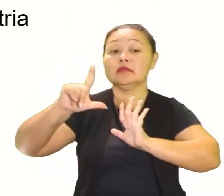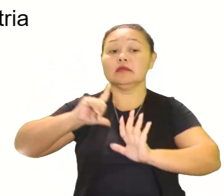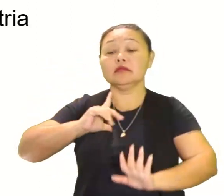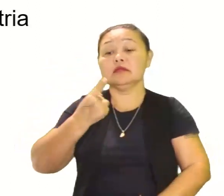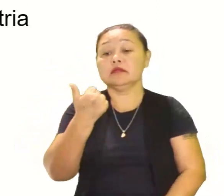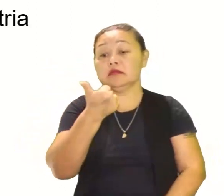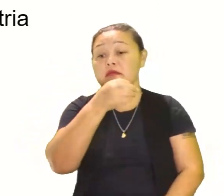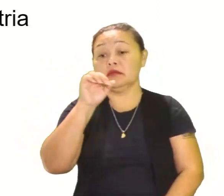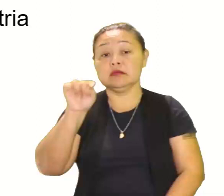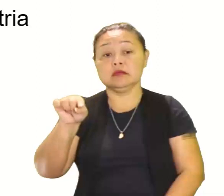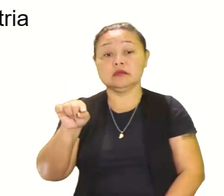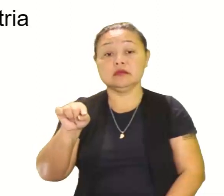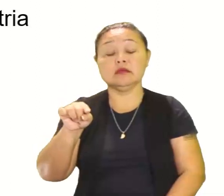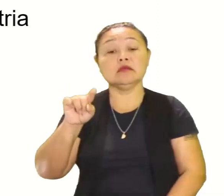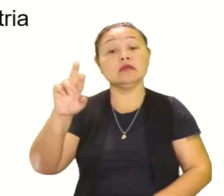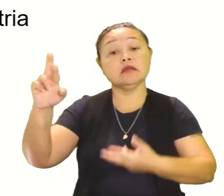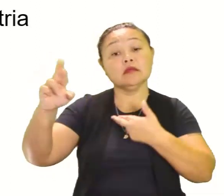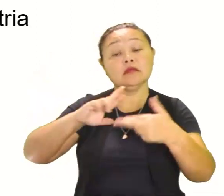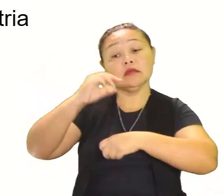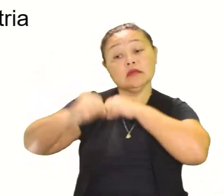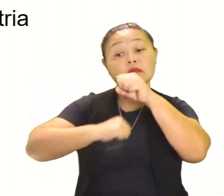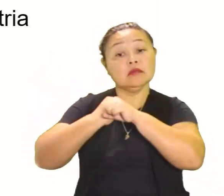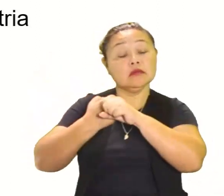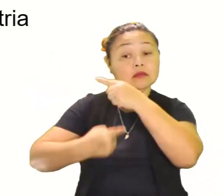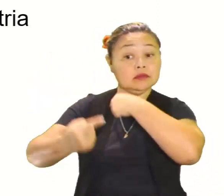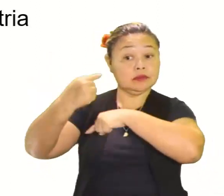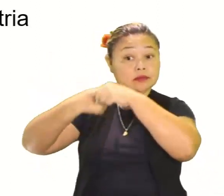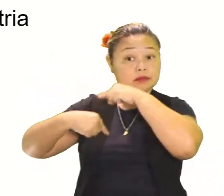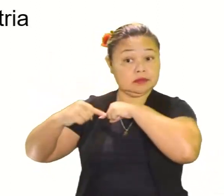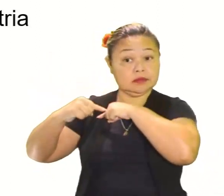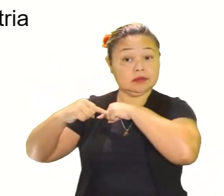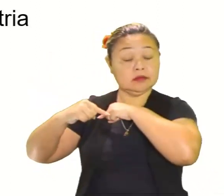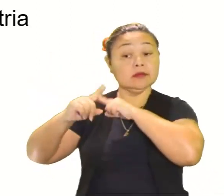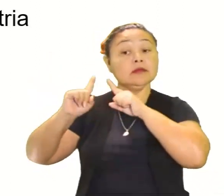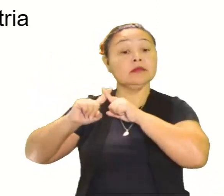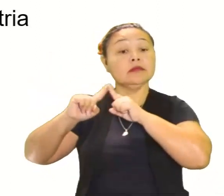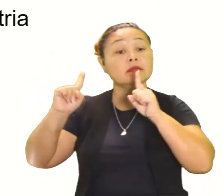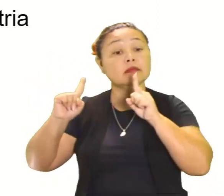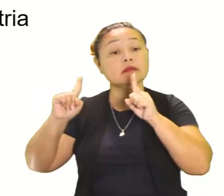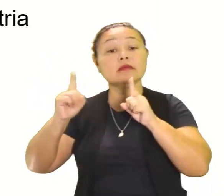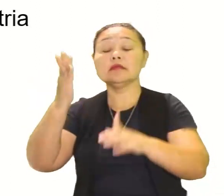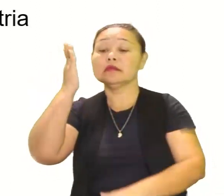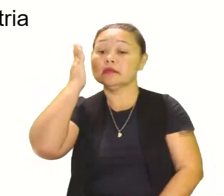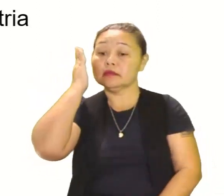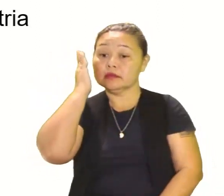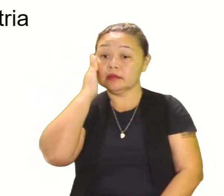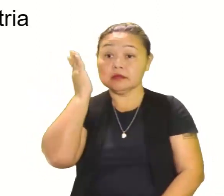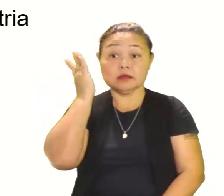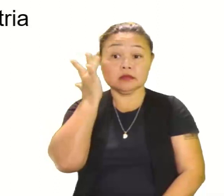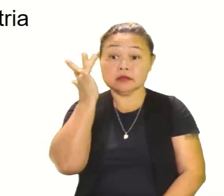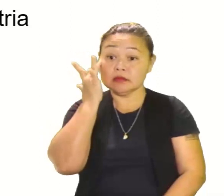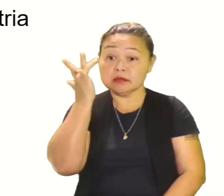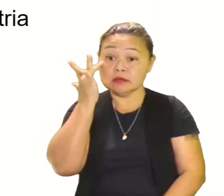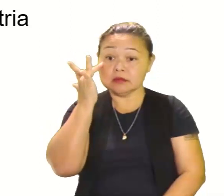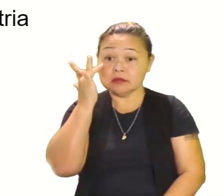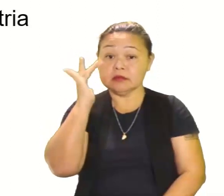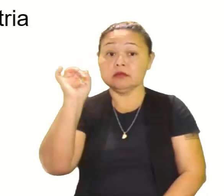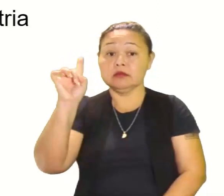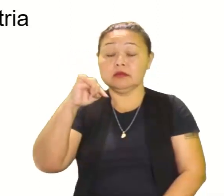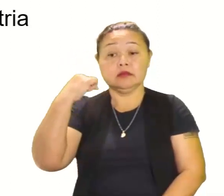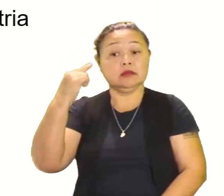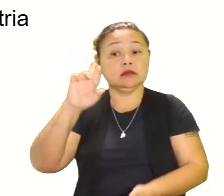uma diferença de 100 mil em relação ao ano anterior. No entanto, não sabemos